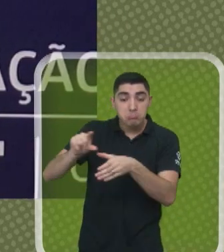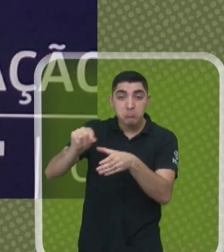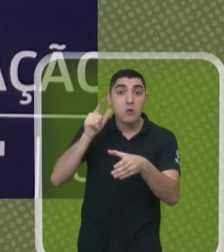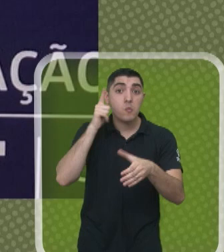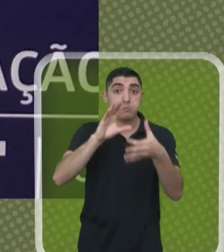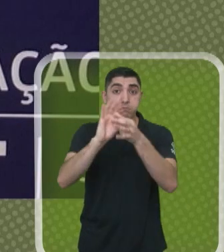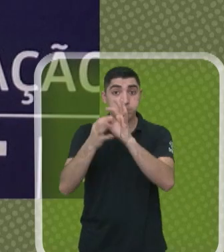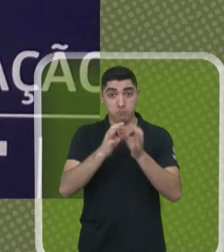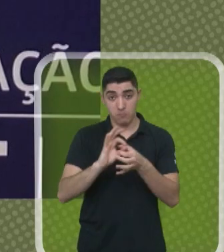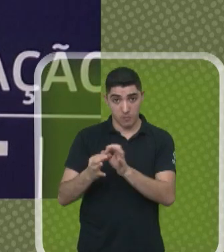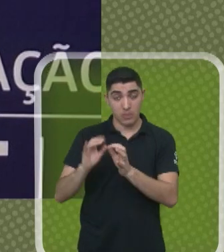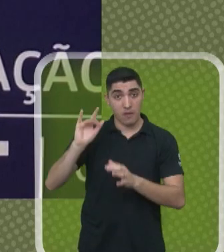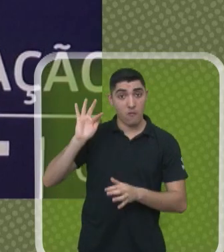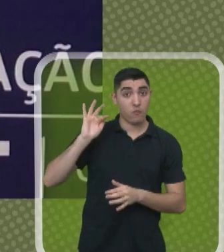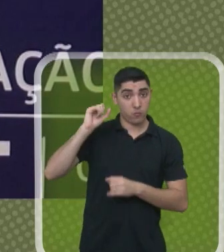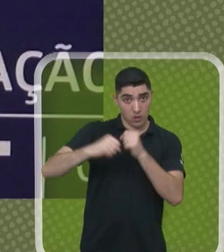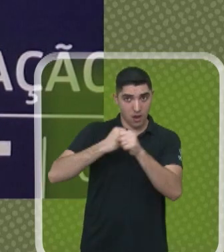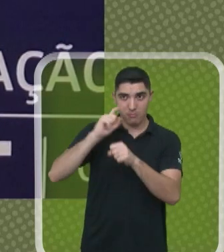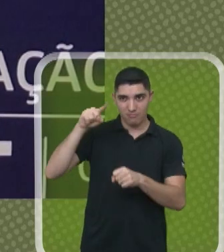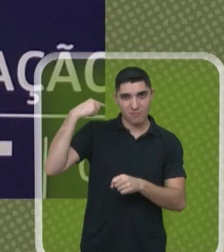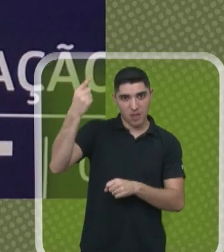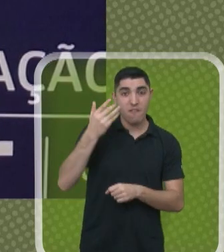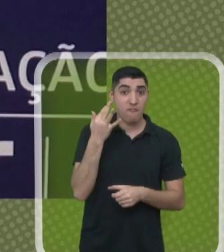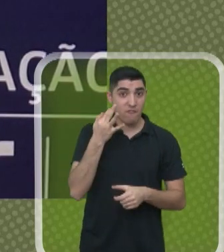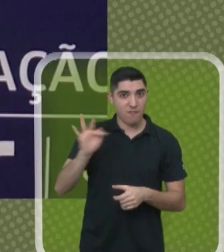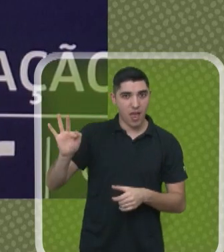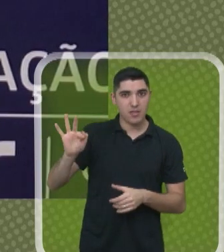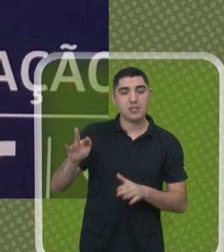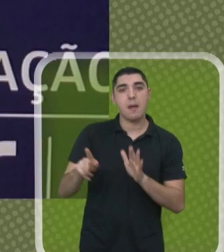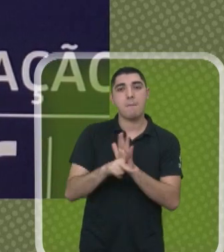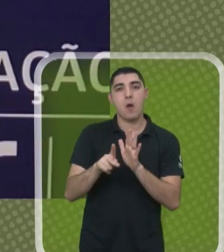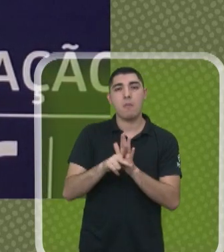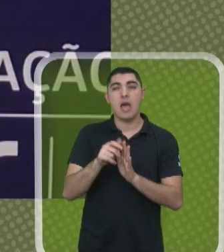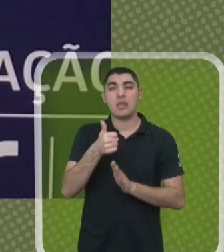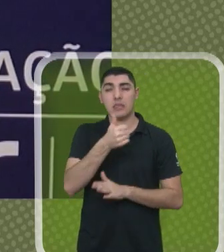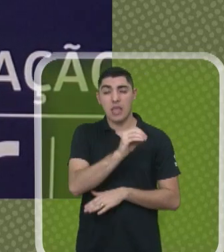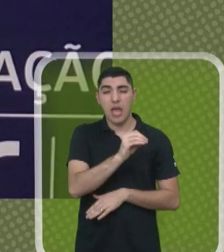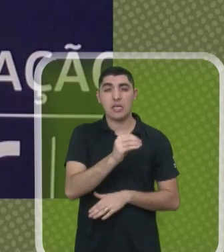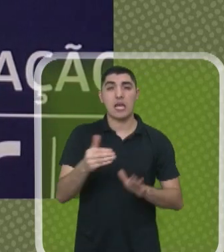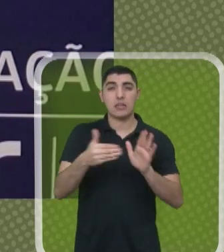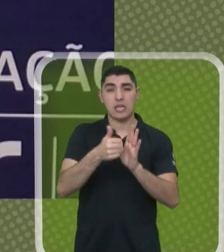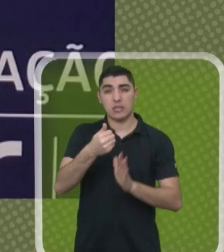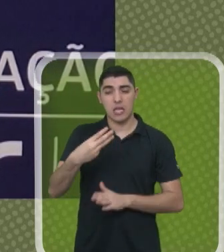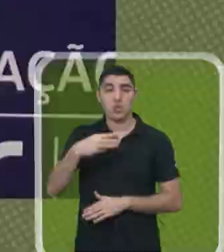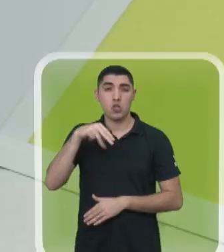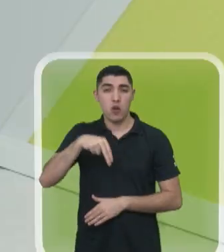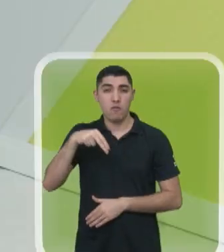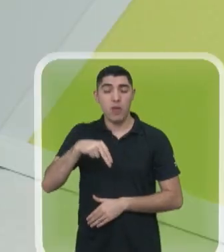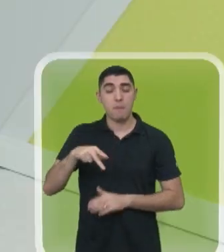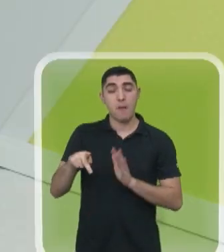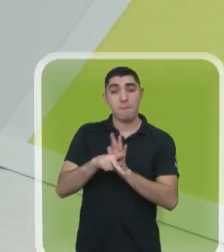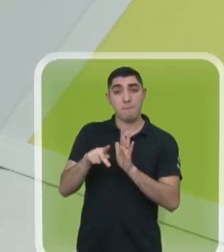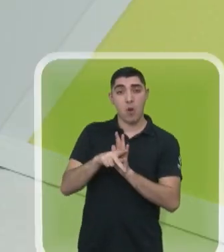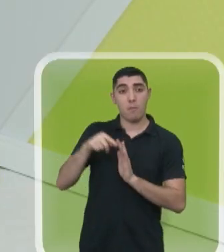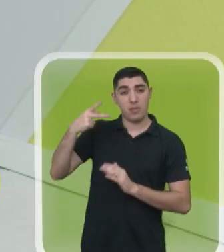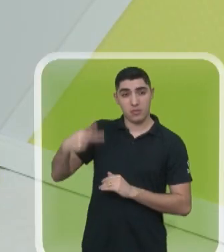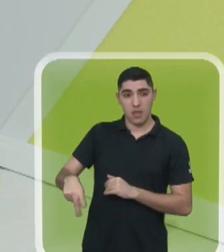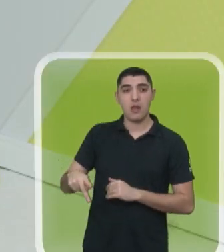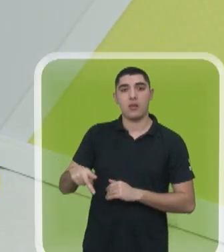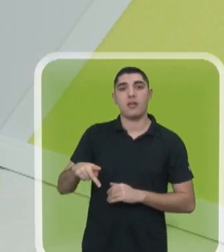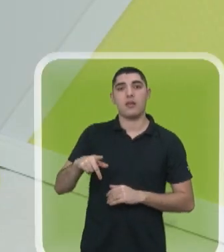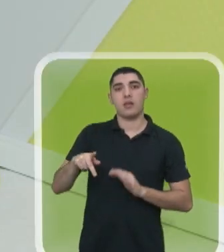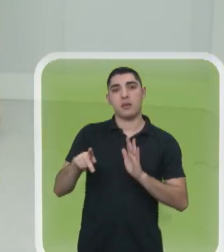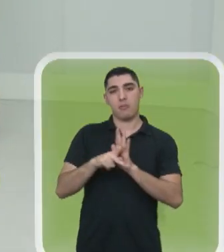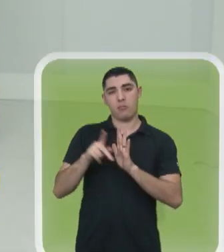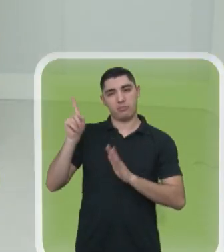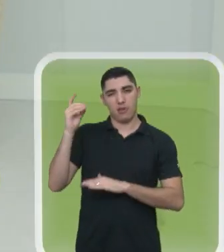Paris 2024, prevista para acontecer no período de 10 a 13 de novembro em Porto Alegre. O judô dando alegrias para São José